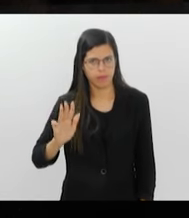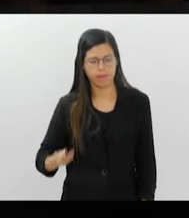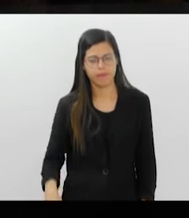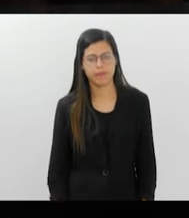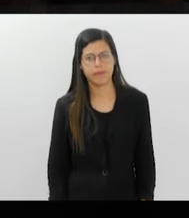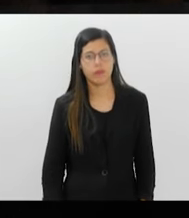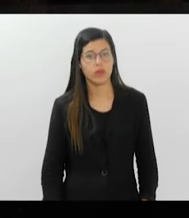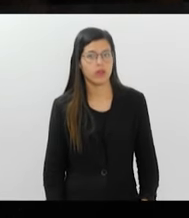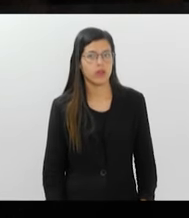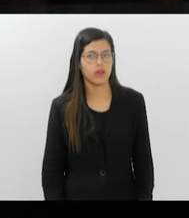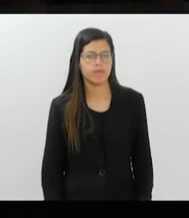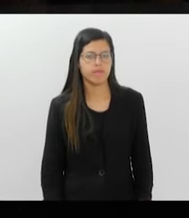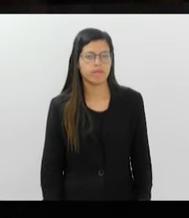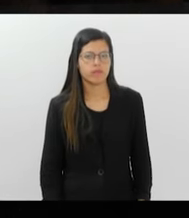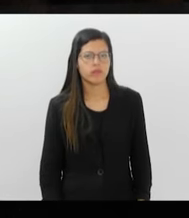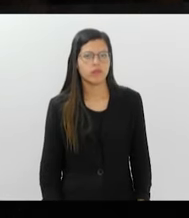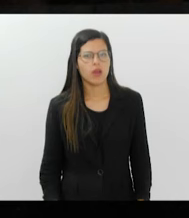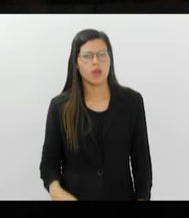Eu me pergunto,